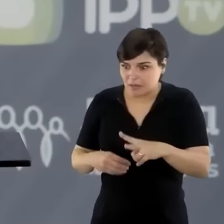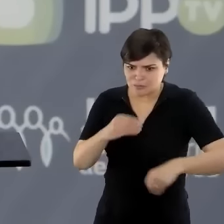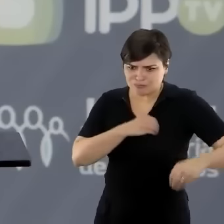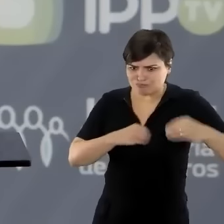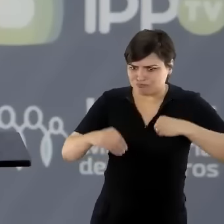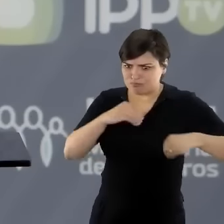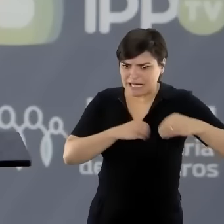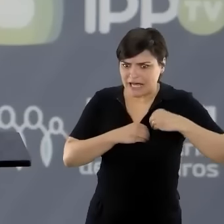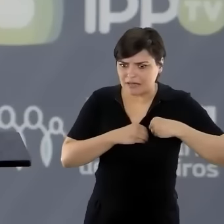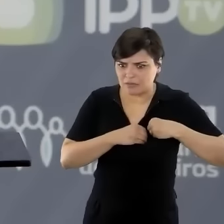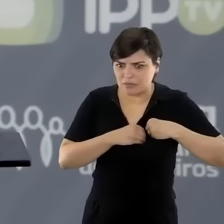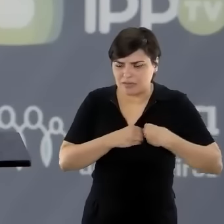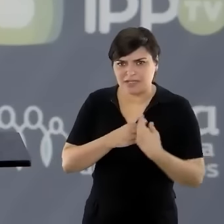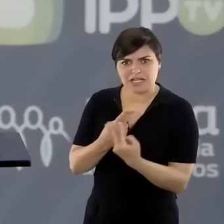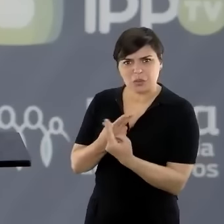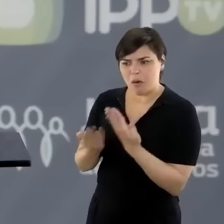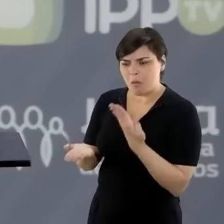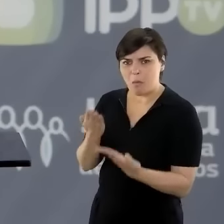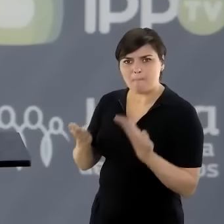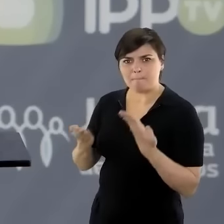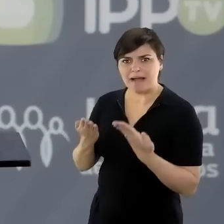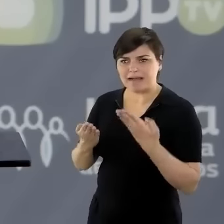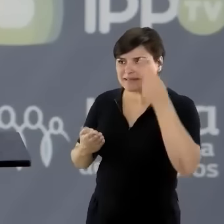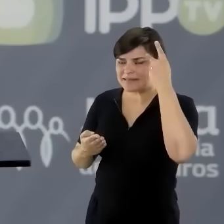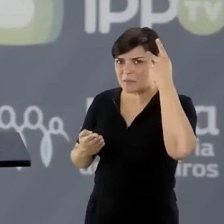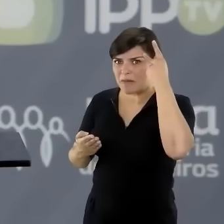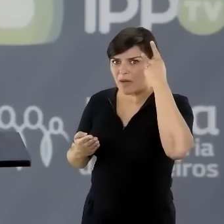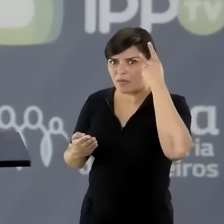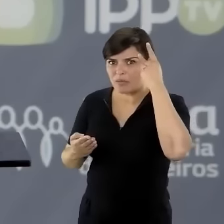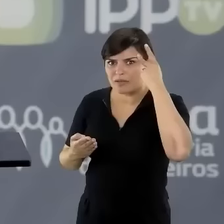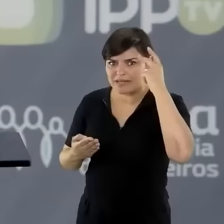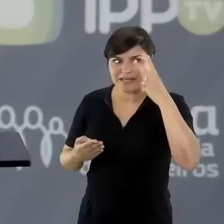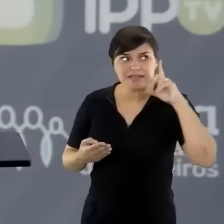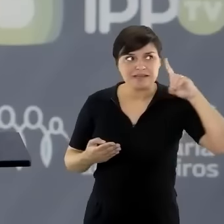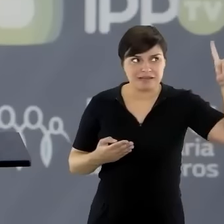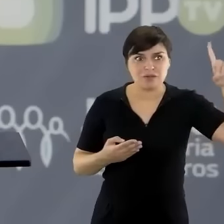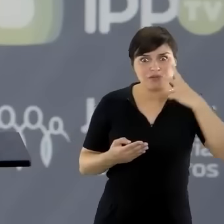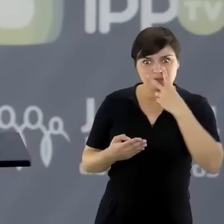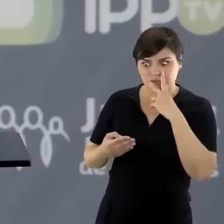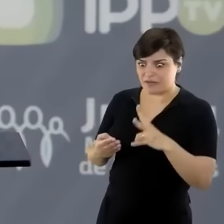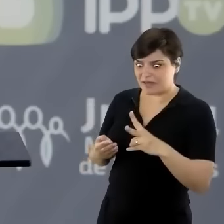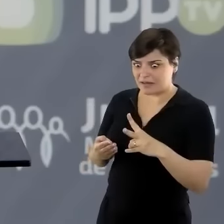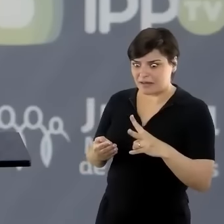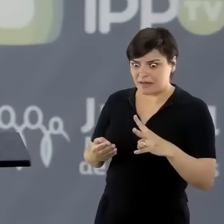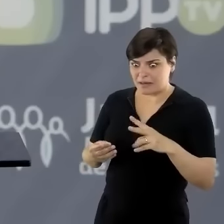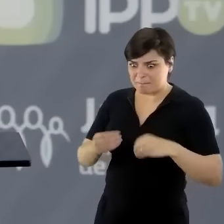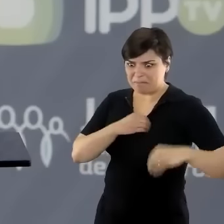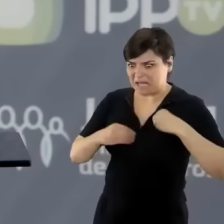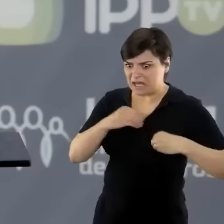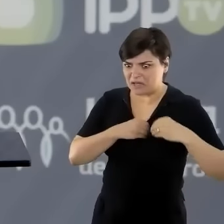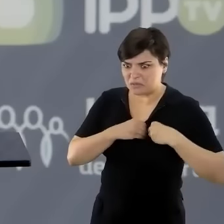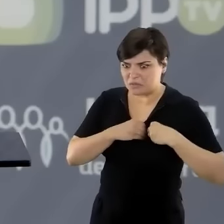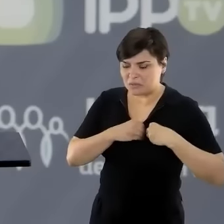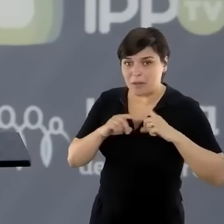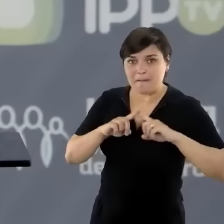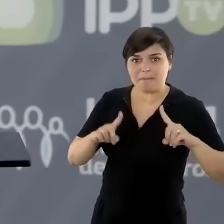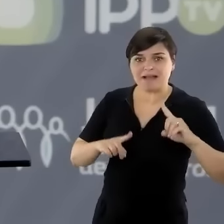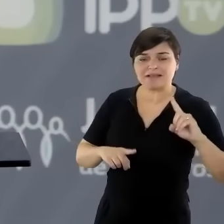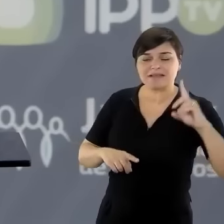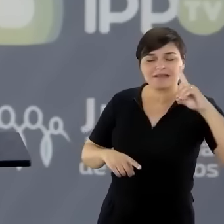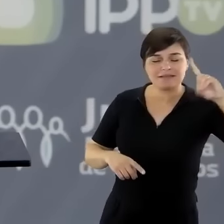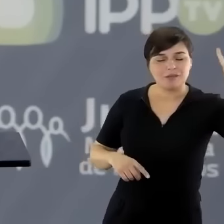São Paulo chega diante de Deus no céu mas Deus ama São Paulo Deus ama você